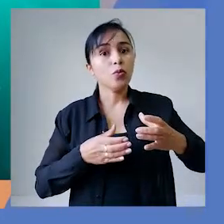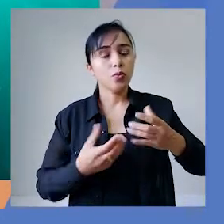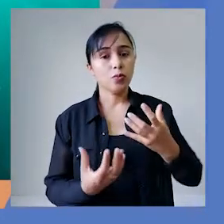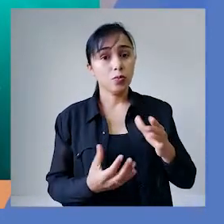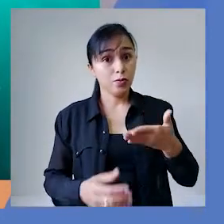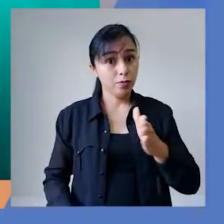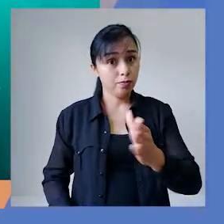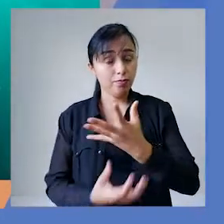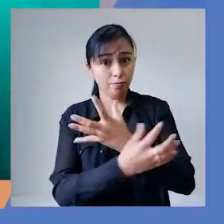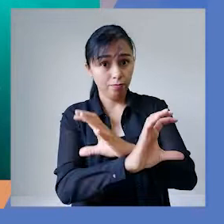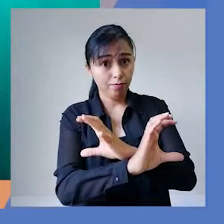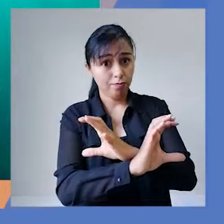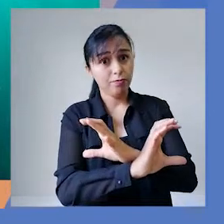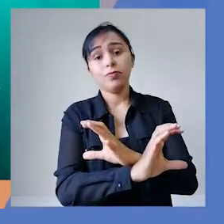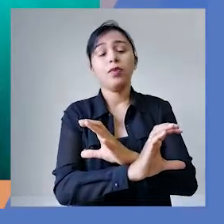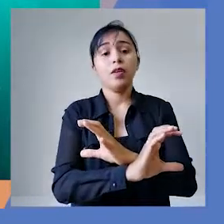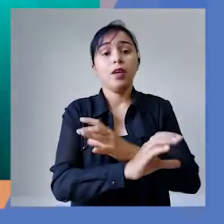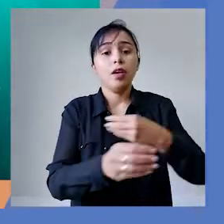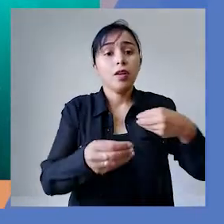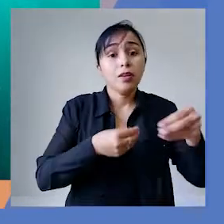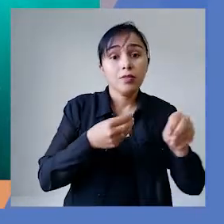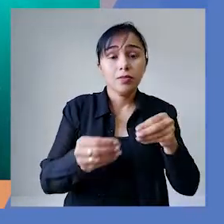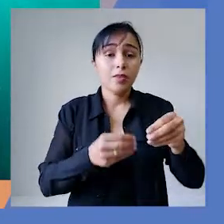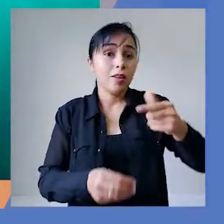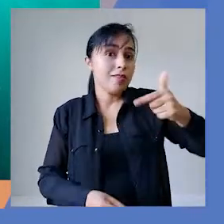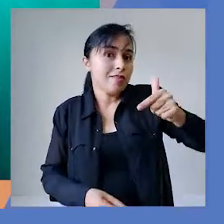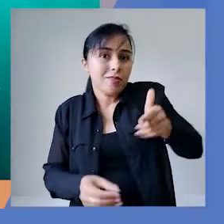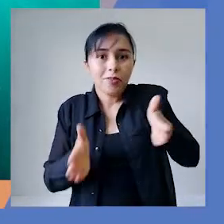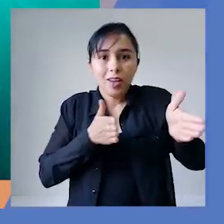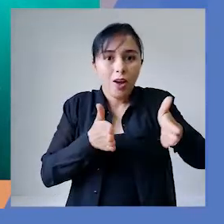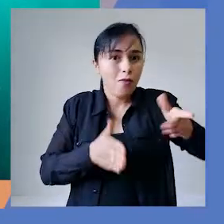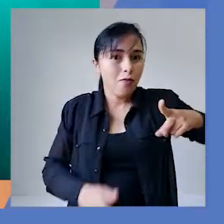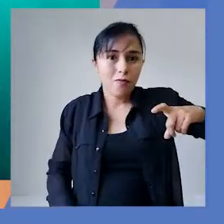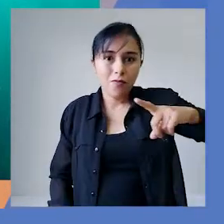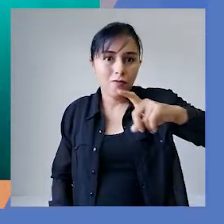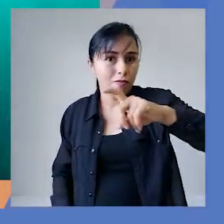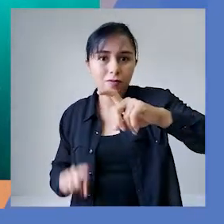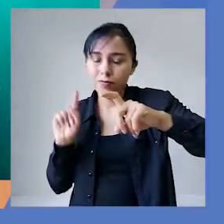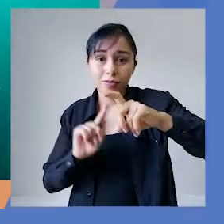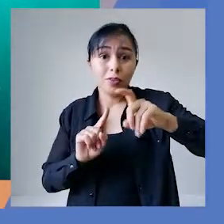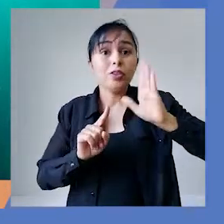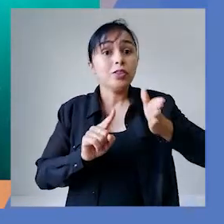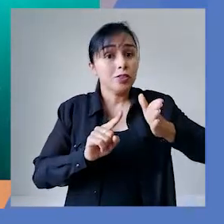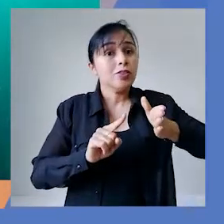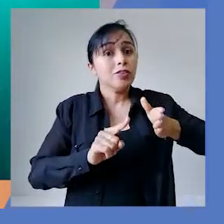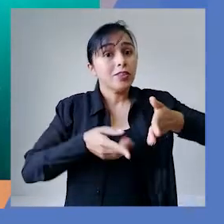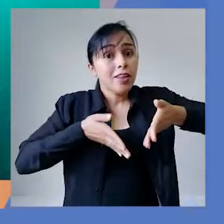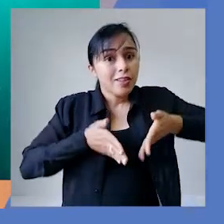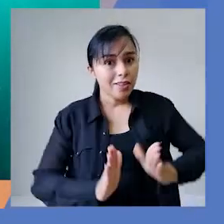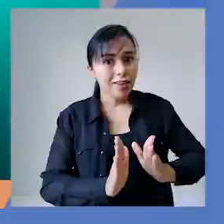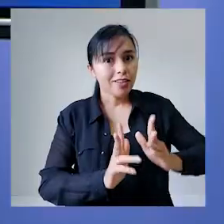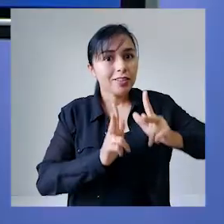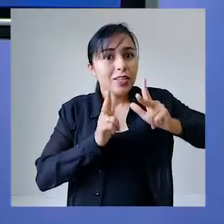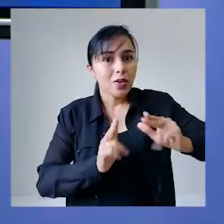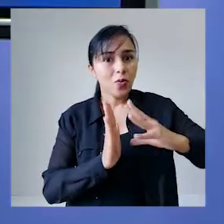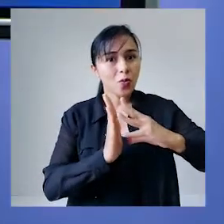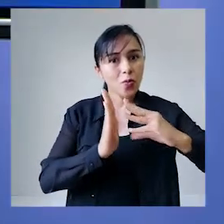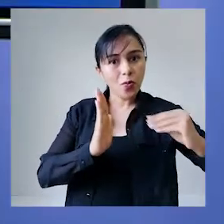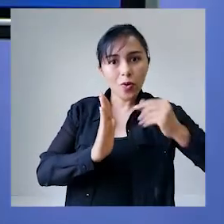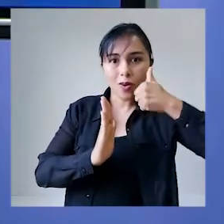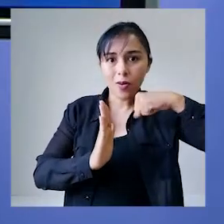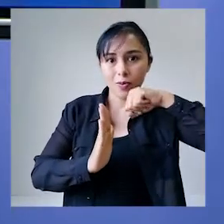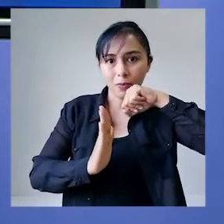ou seja, você não tem uma fase larval. Os filhotes nascem já parecidos com as suas mães, com os seus genitores.